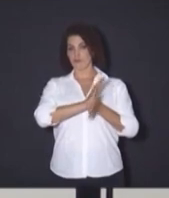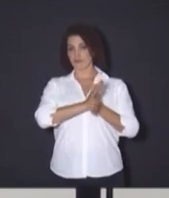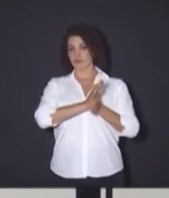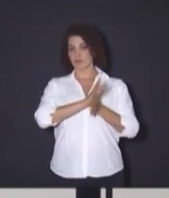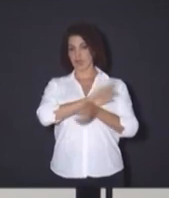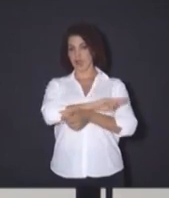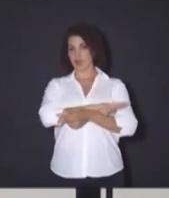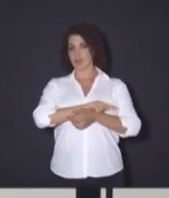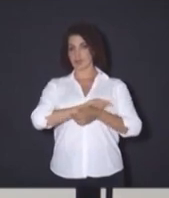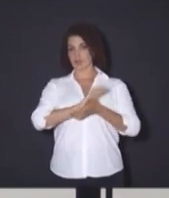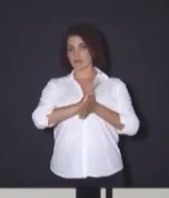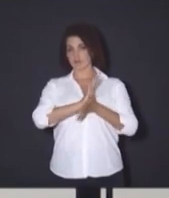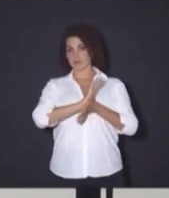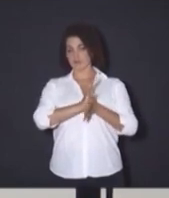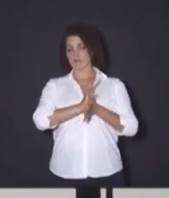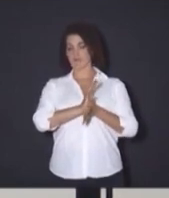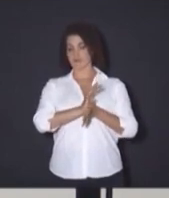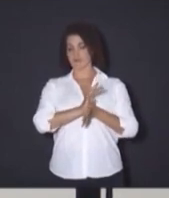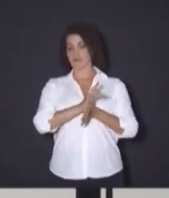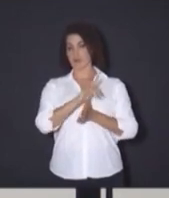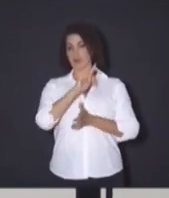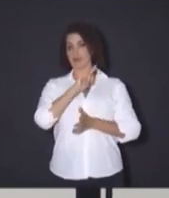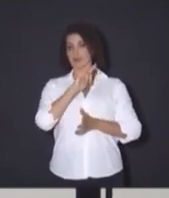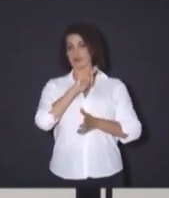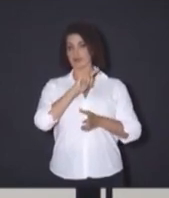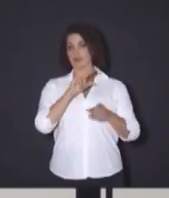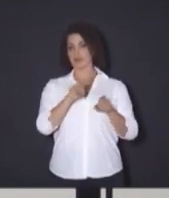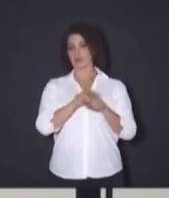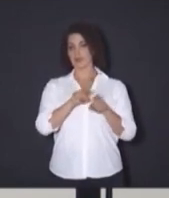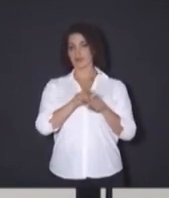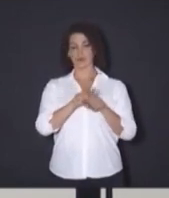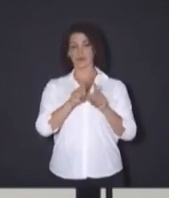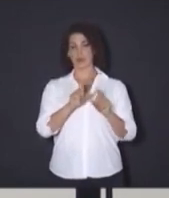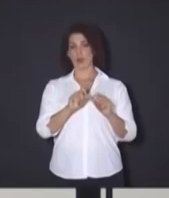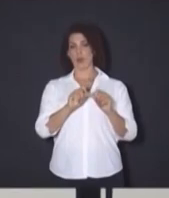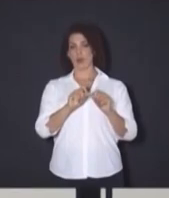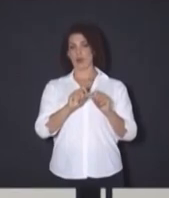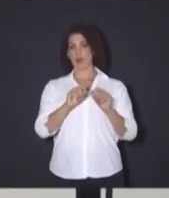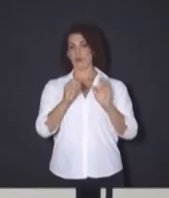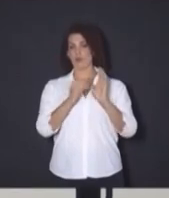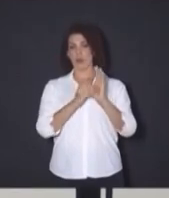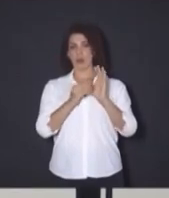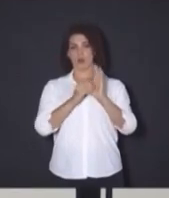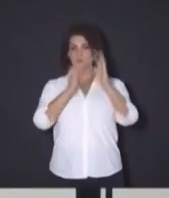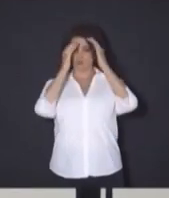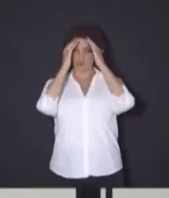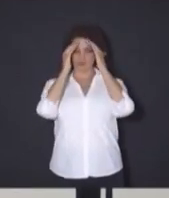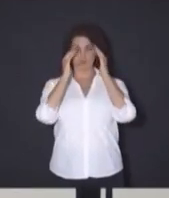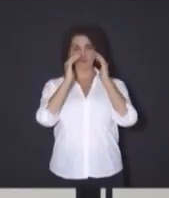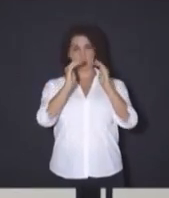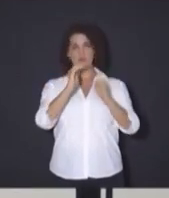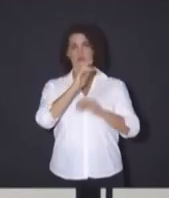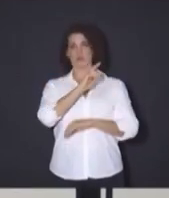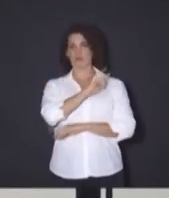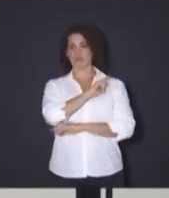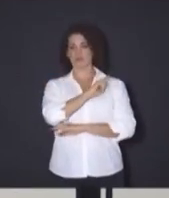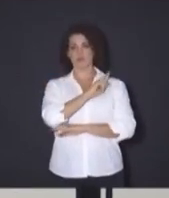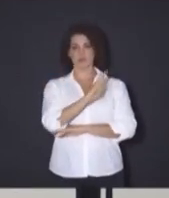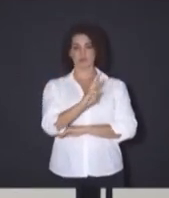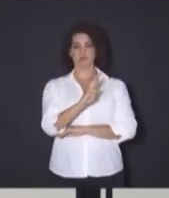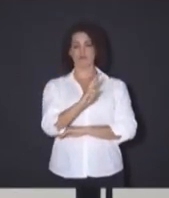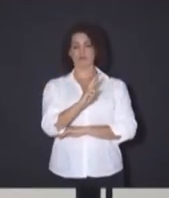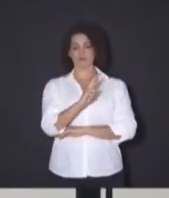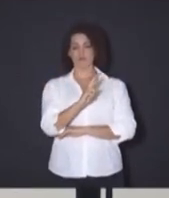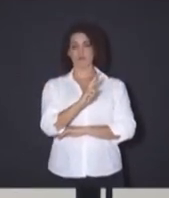Aqui, a gente tem que enfrentar o que chamam de intolerância, que para mim é falta de respeito.